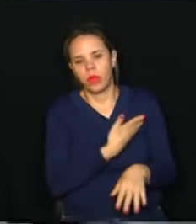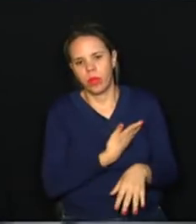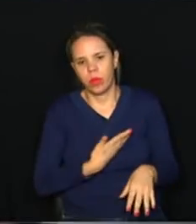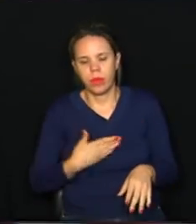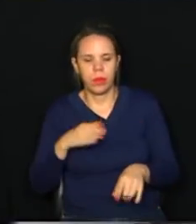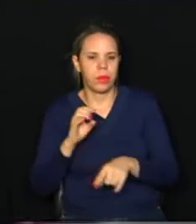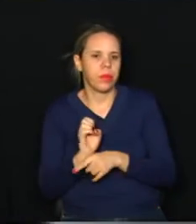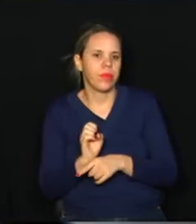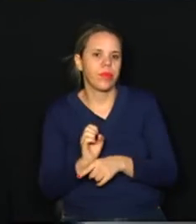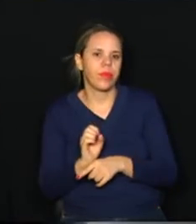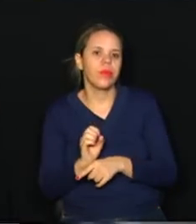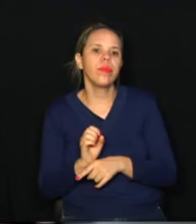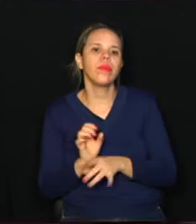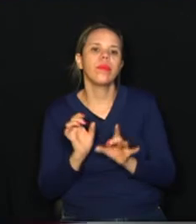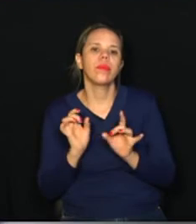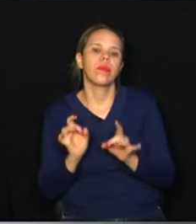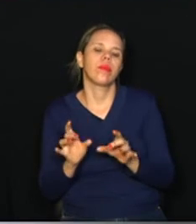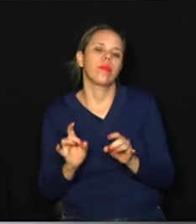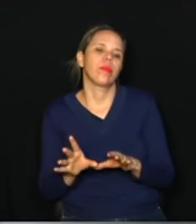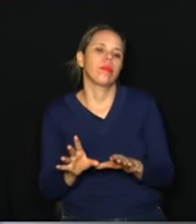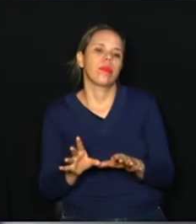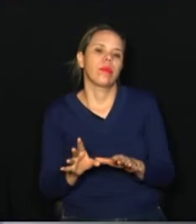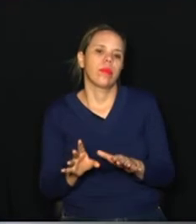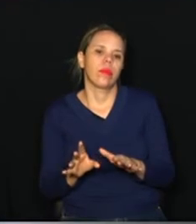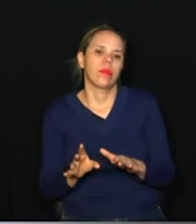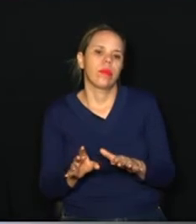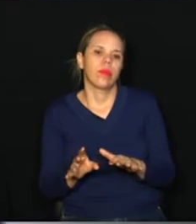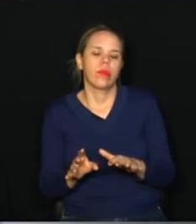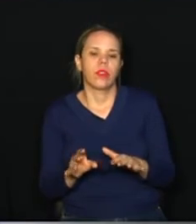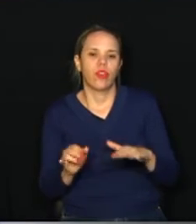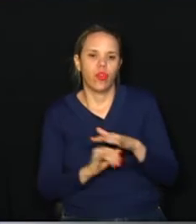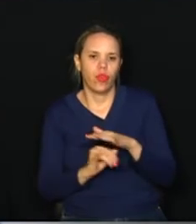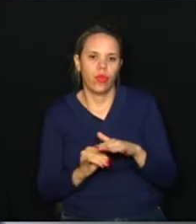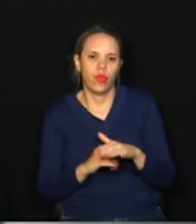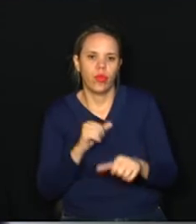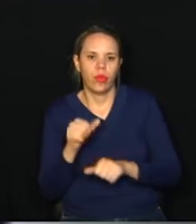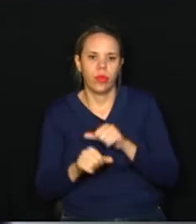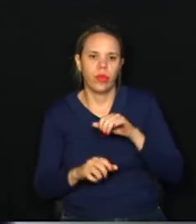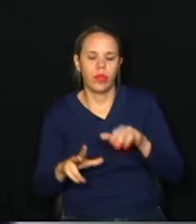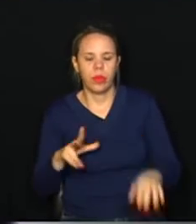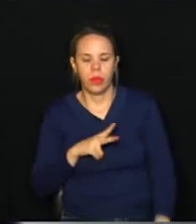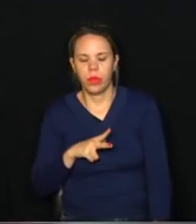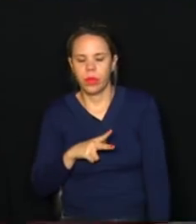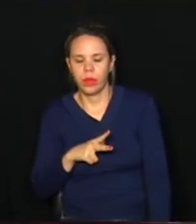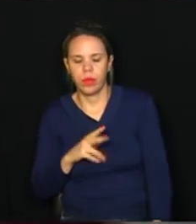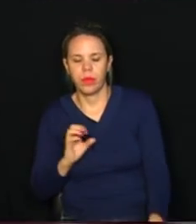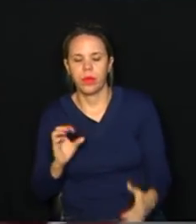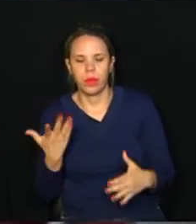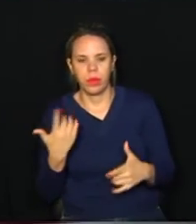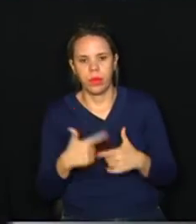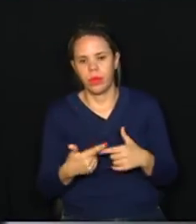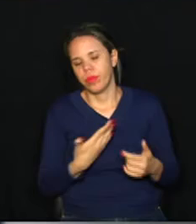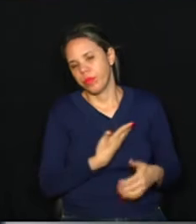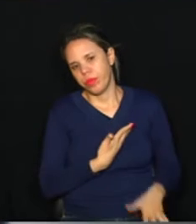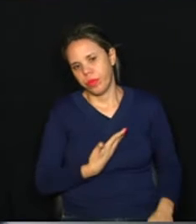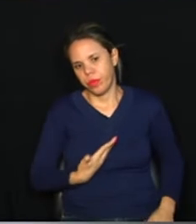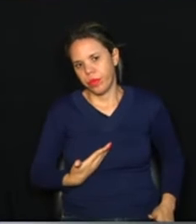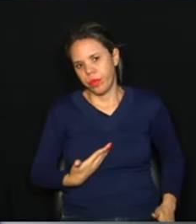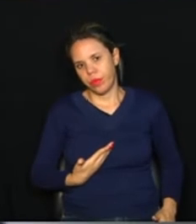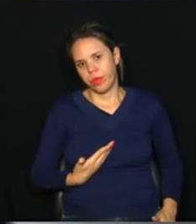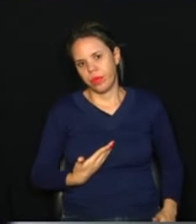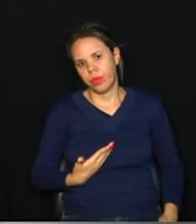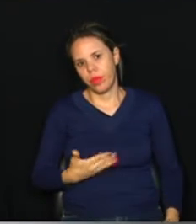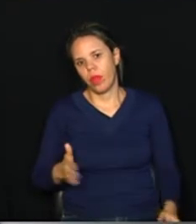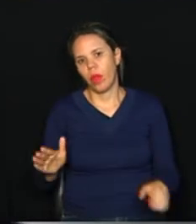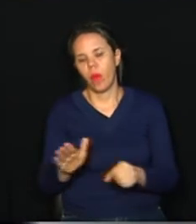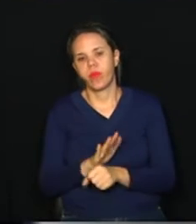da privatização desmedida de próprios estados. Quando isso está acontecendo, os governantes estão